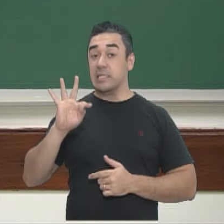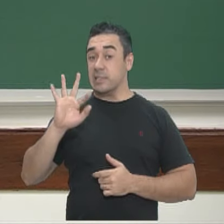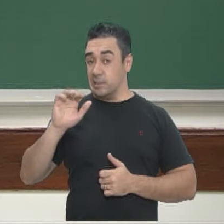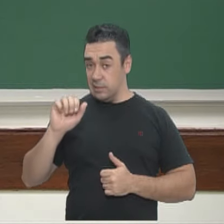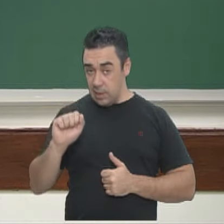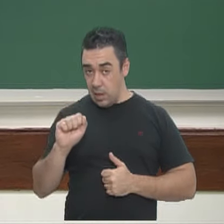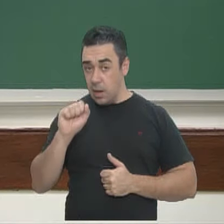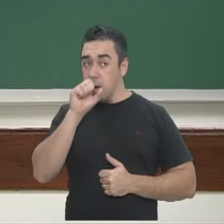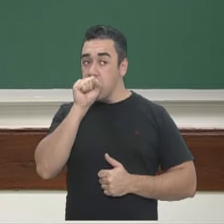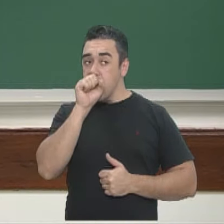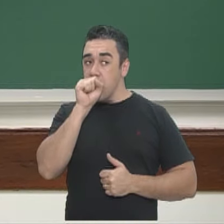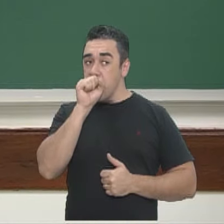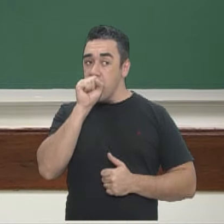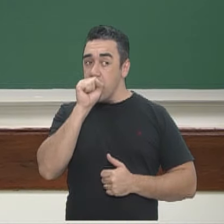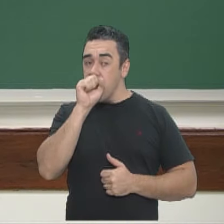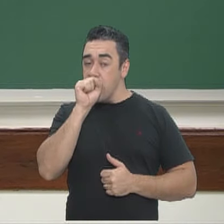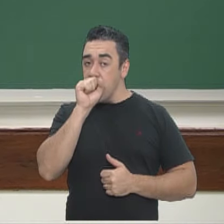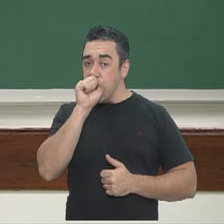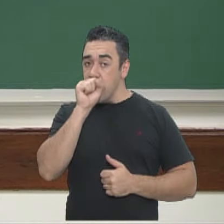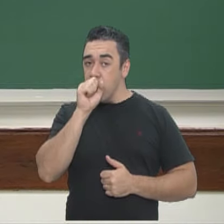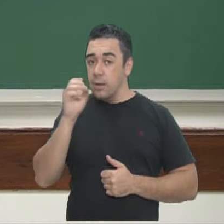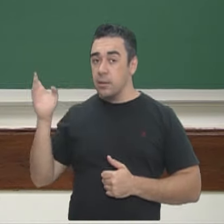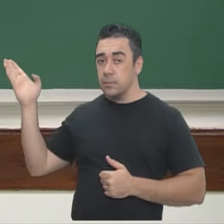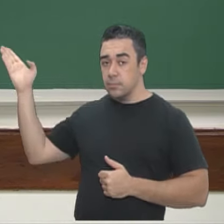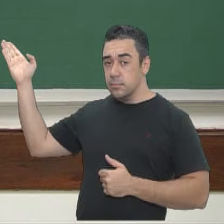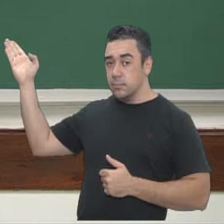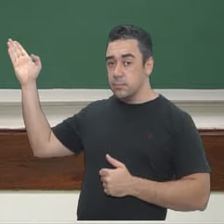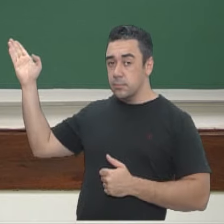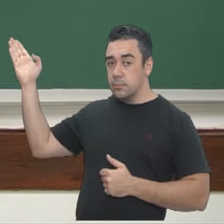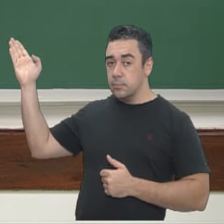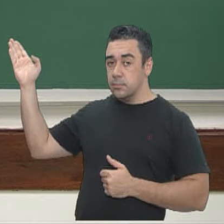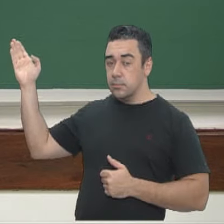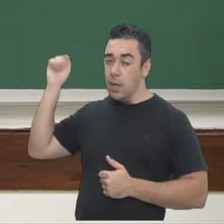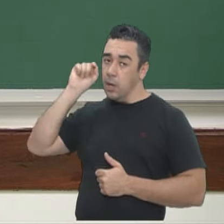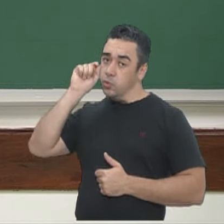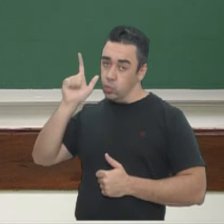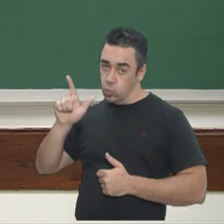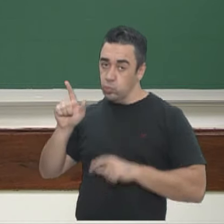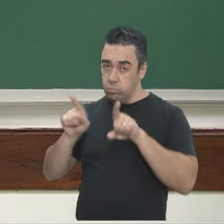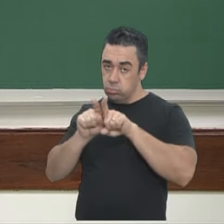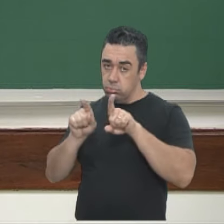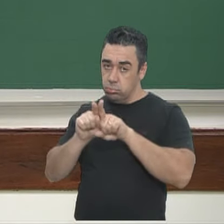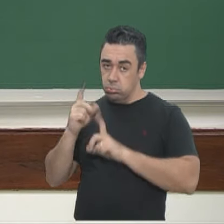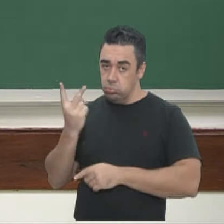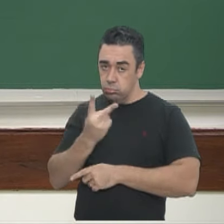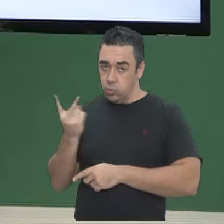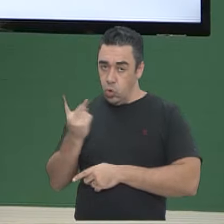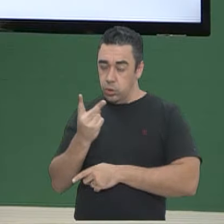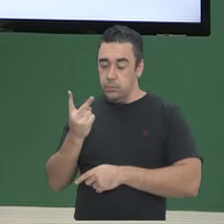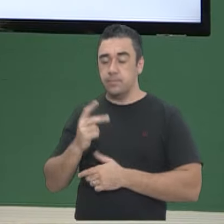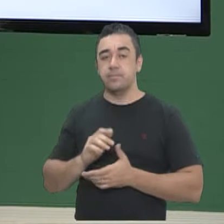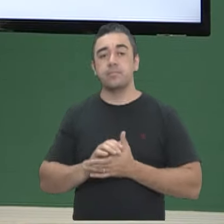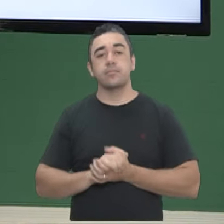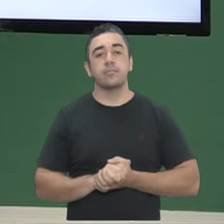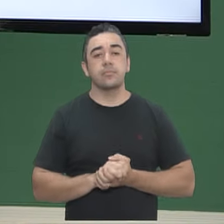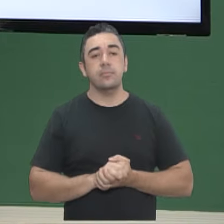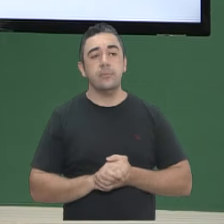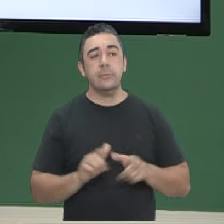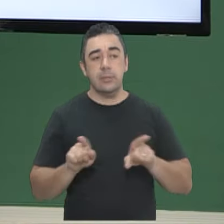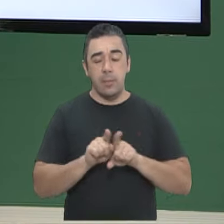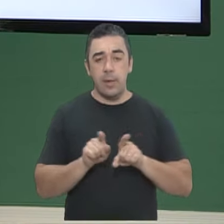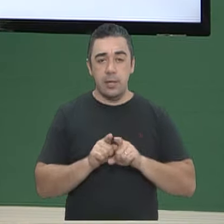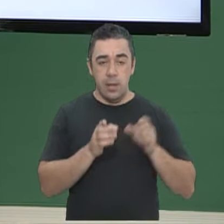em laranja, e na nossa imagem, pistas mais modernas, elas já são azul. Nós temos aqui as